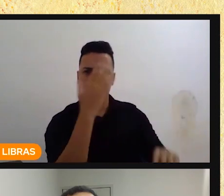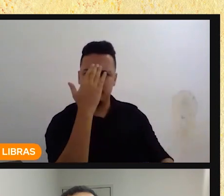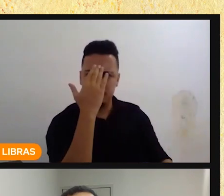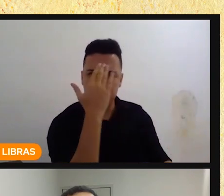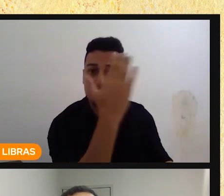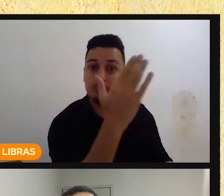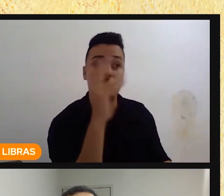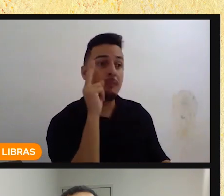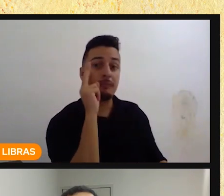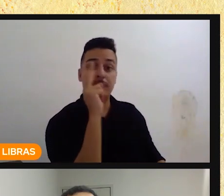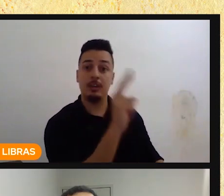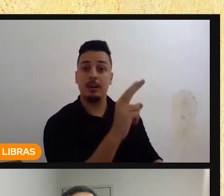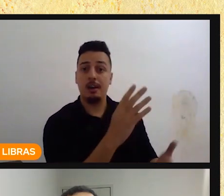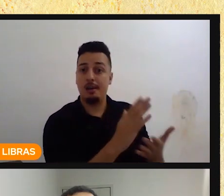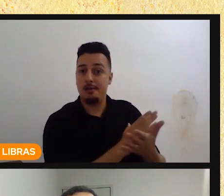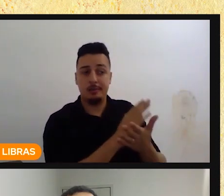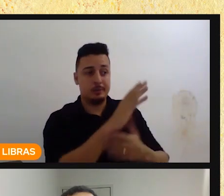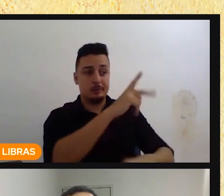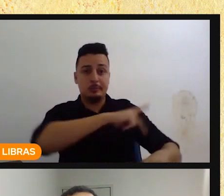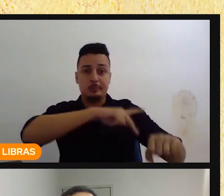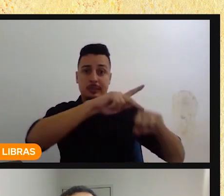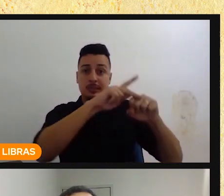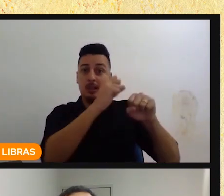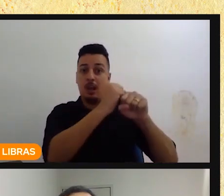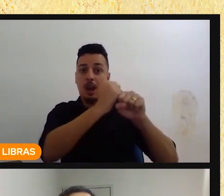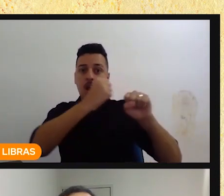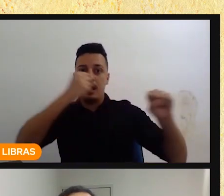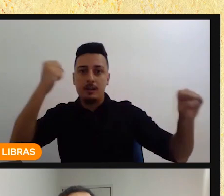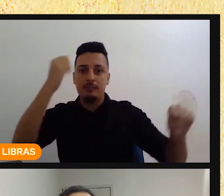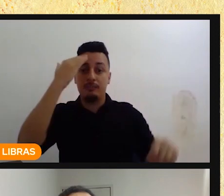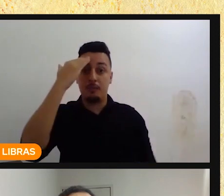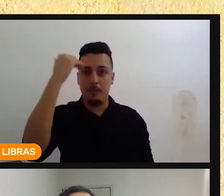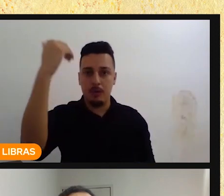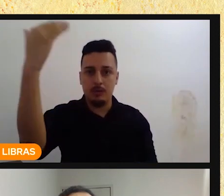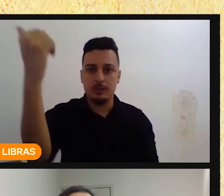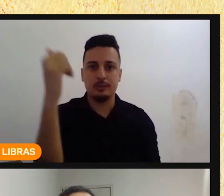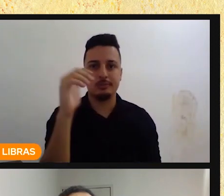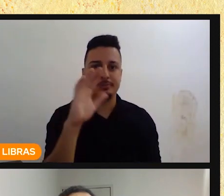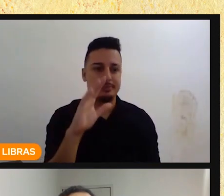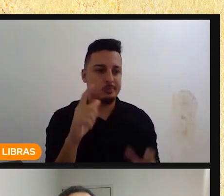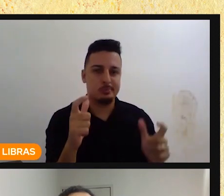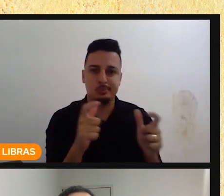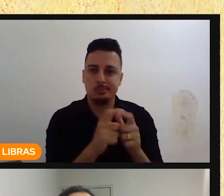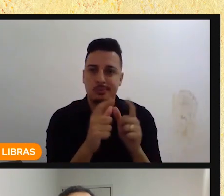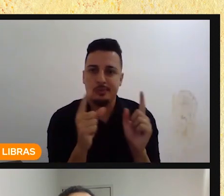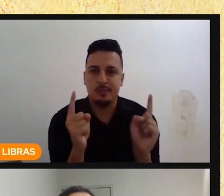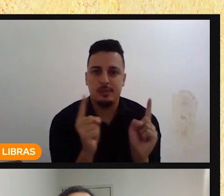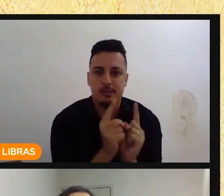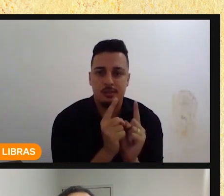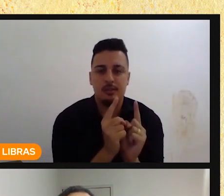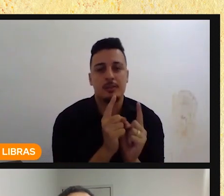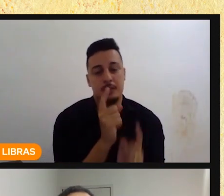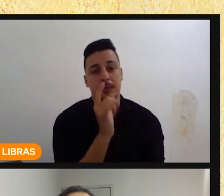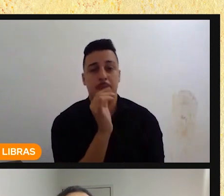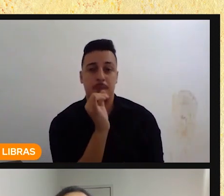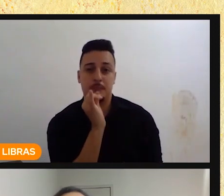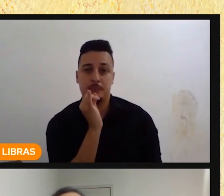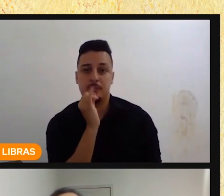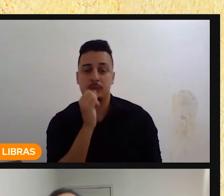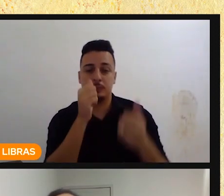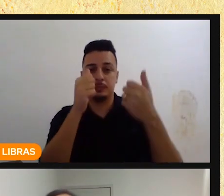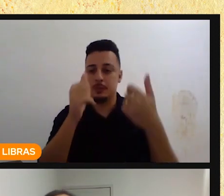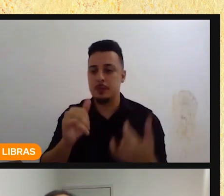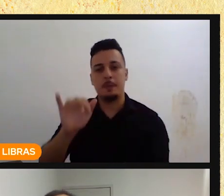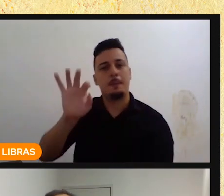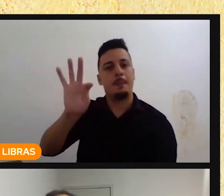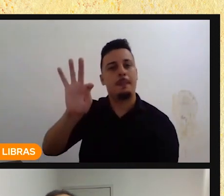muito pequena. Alguns dos maiores nomes do cinema de animação só produziram curtas e ainda não passaram para o longa, por exemplo, Teodoro